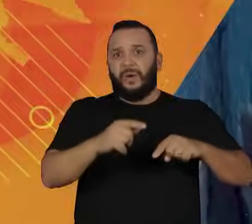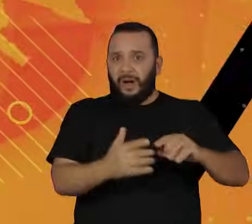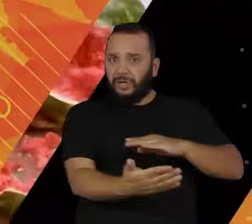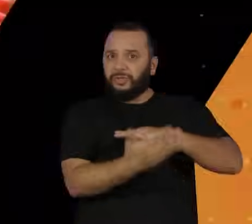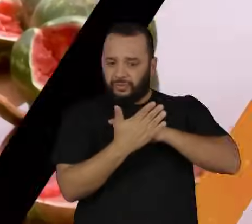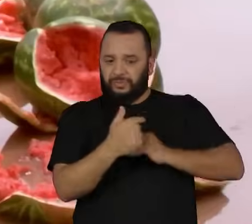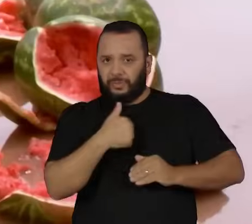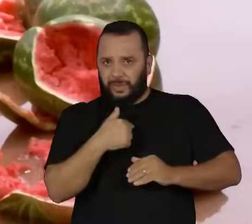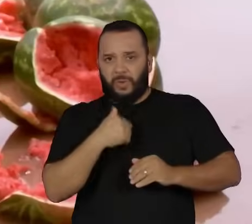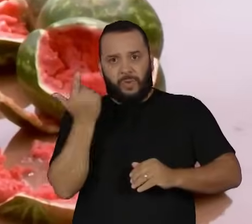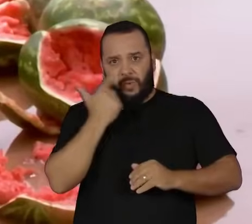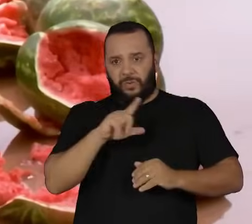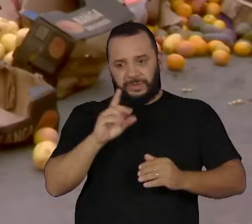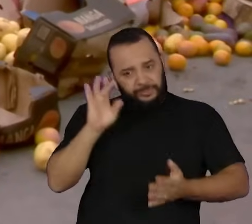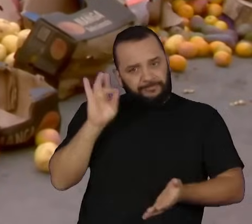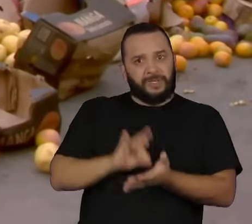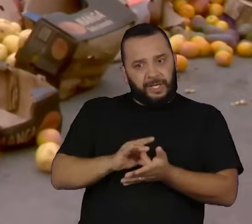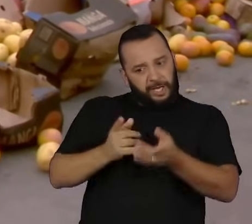realidade.